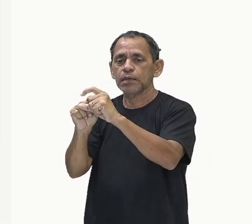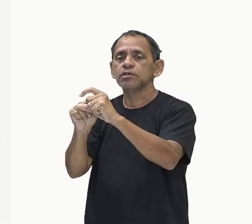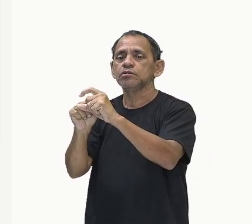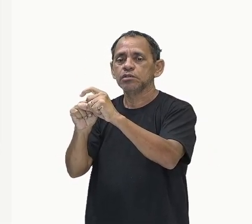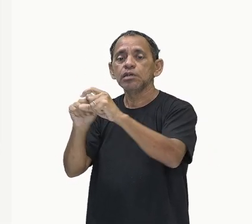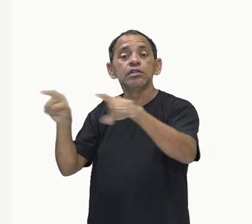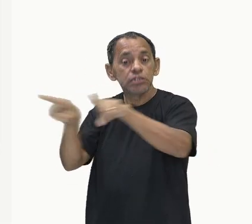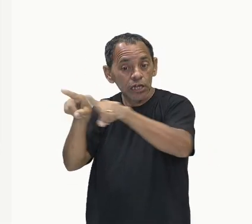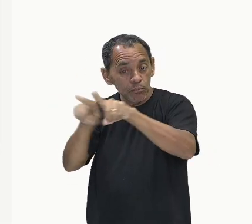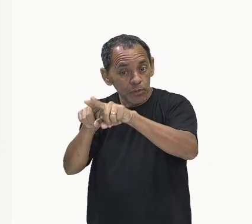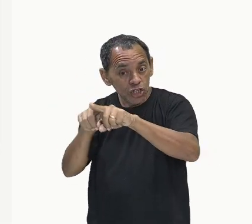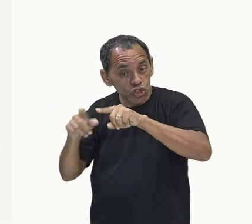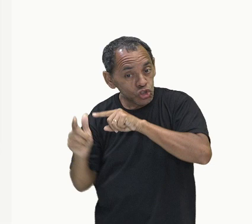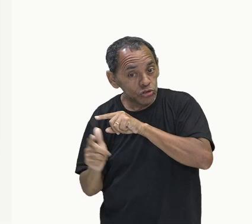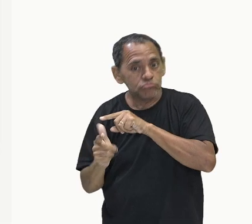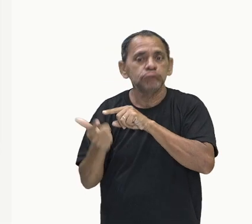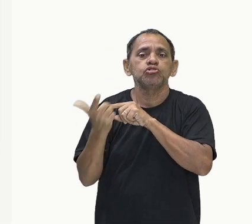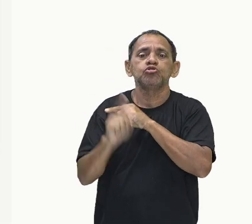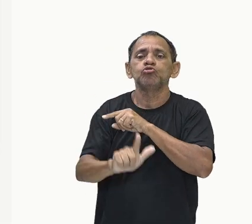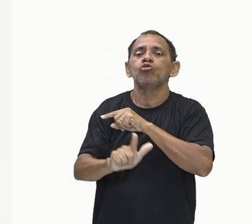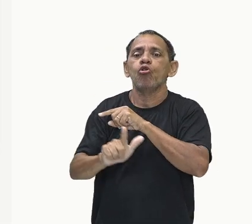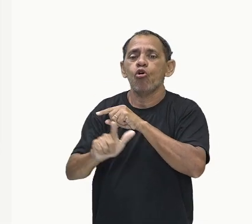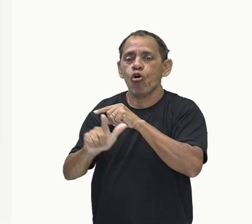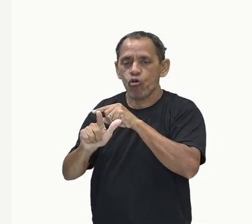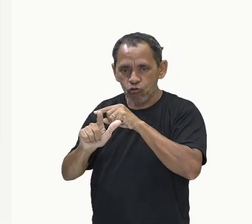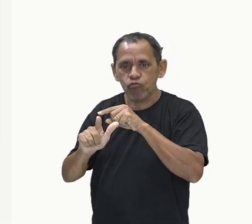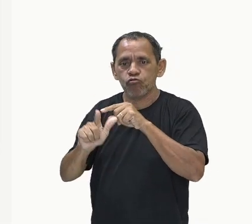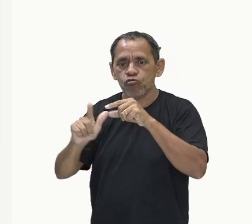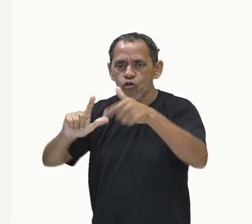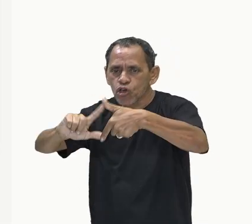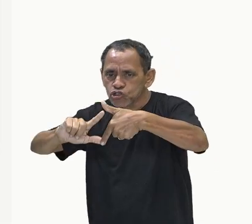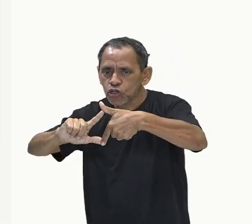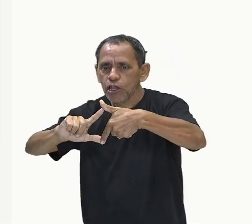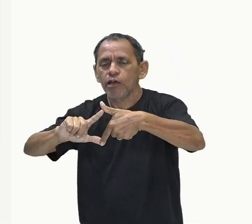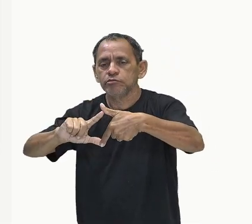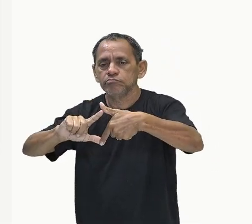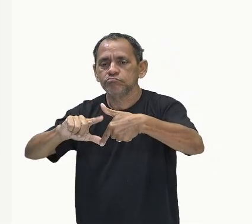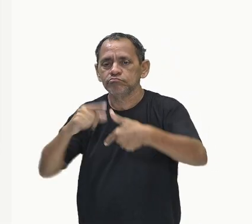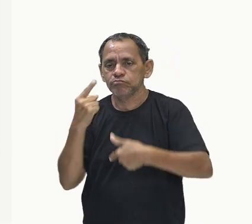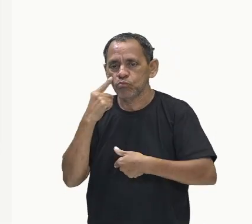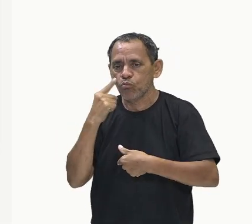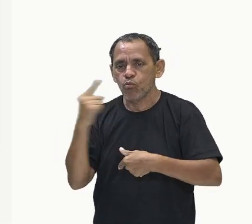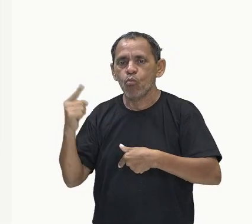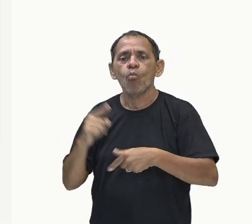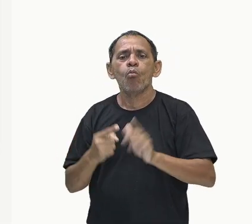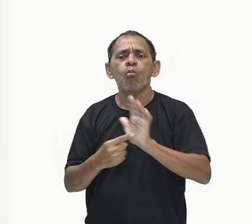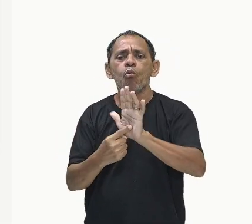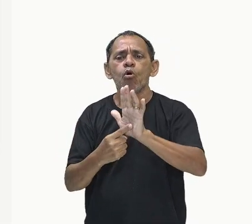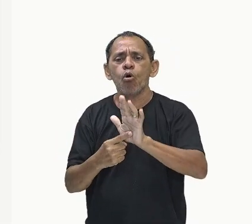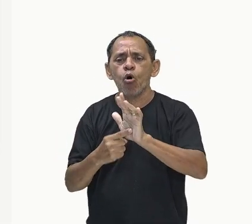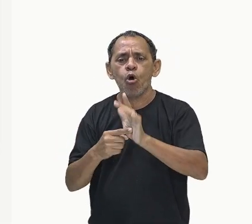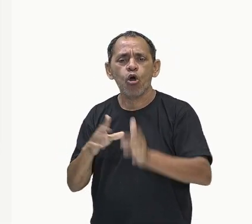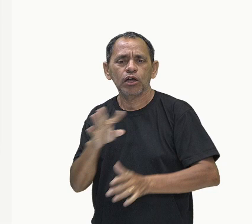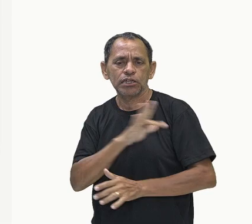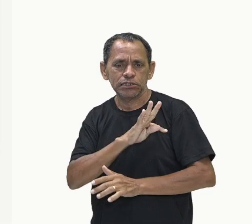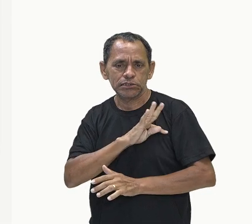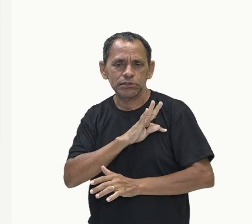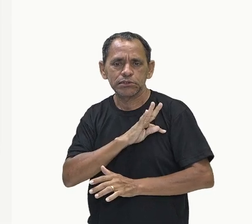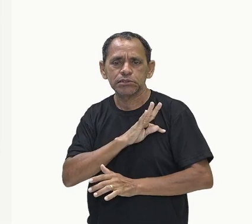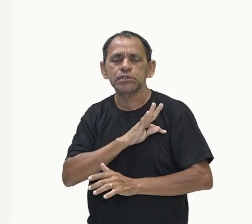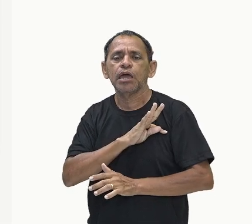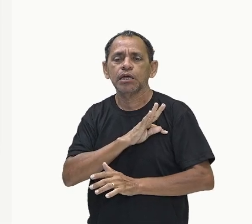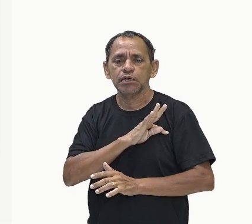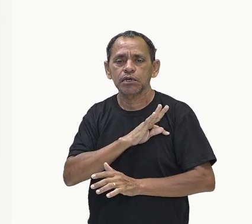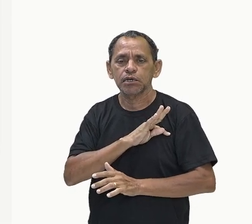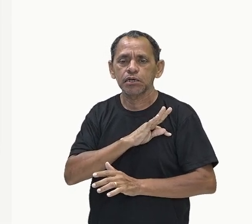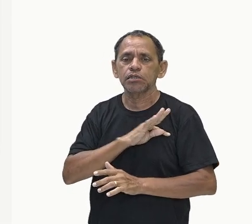isolado. Está aqui a técnica com protocolo de isolamento. Vai ser expandido, quer dizer que ele vai ser